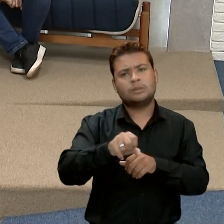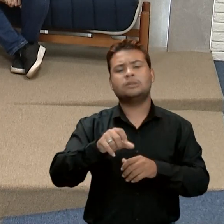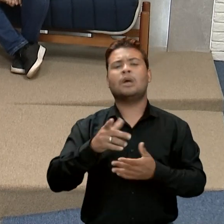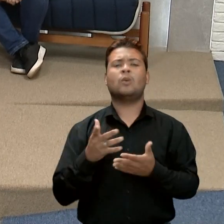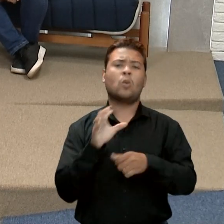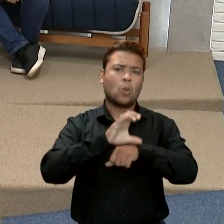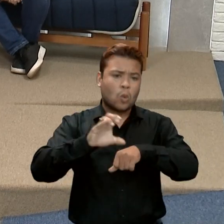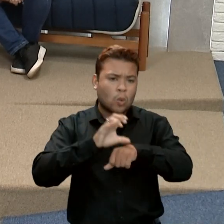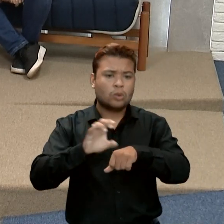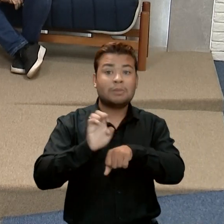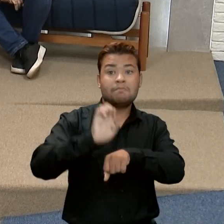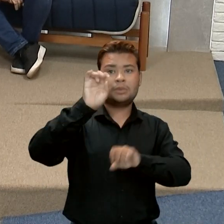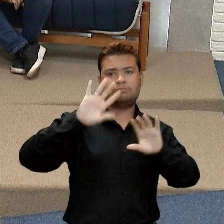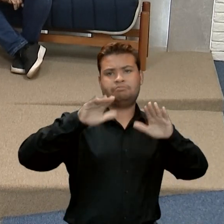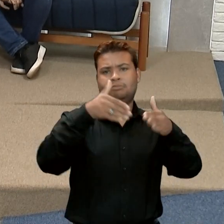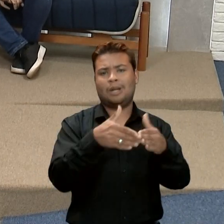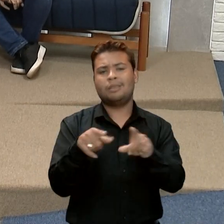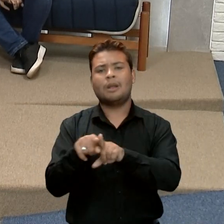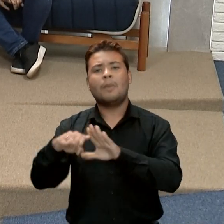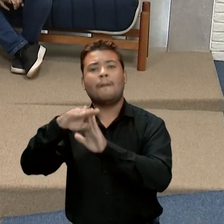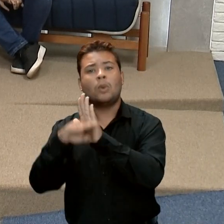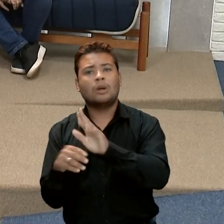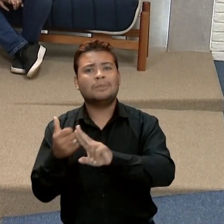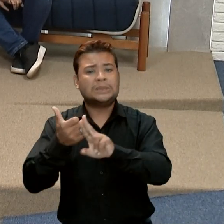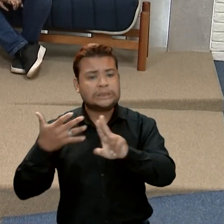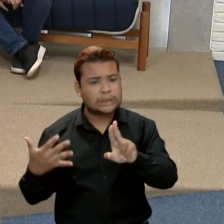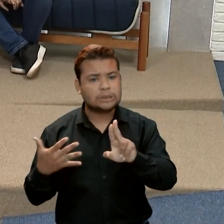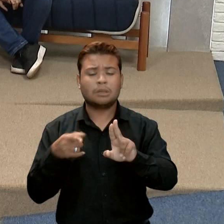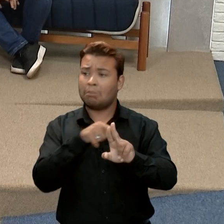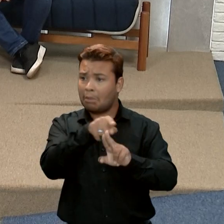especialização, mas também programas de extensão como esse.